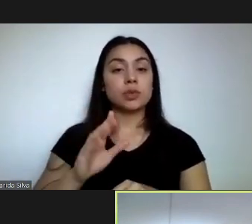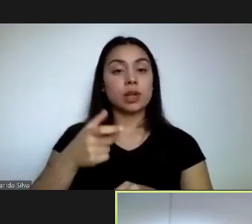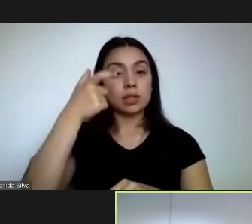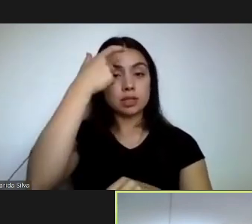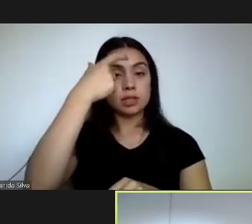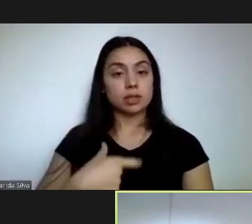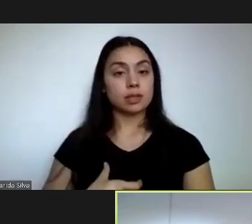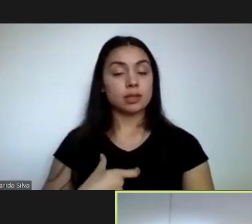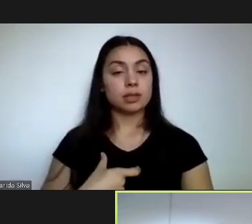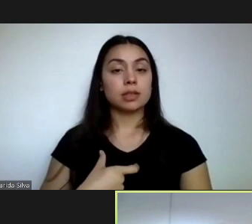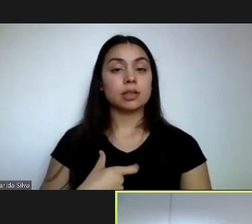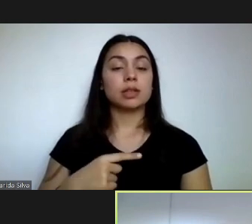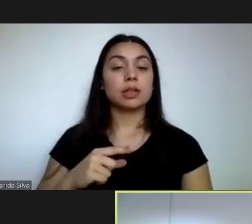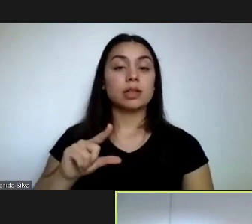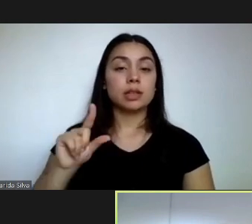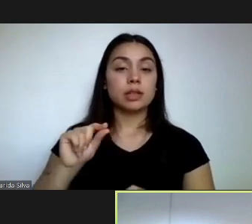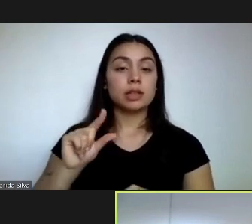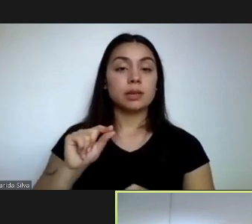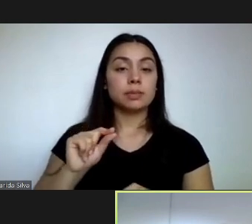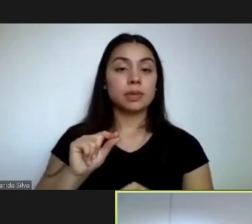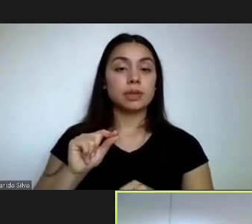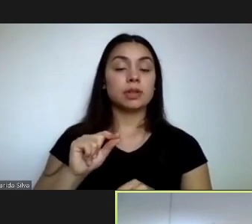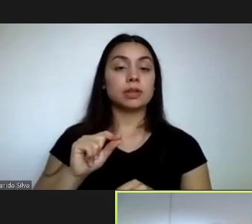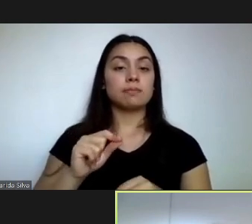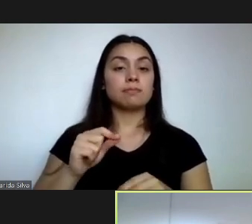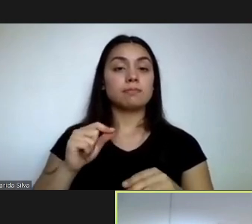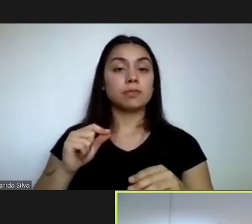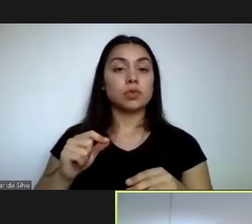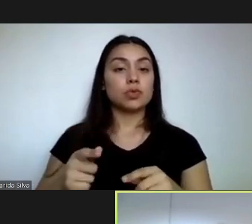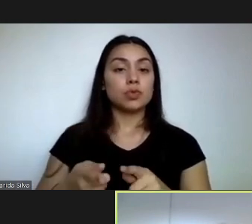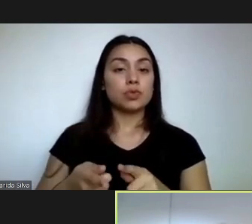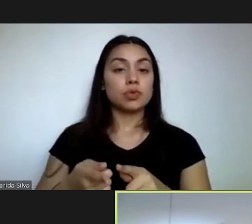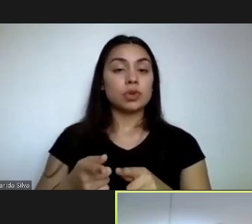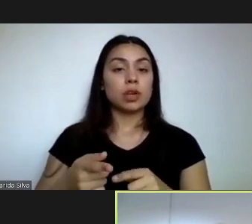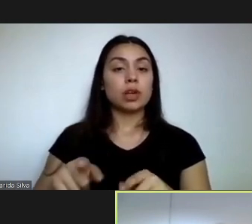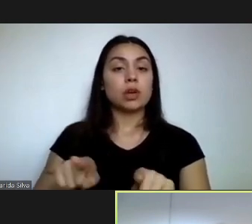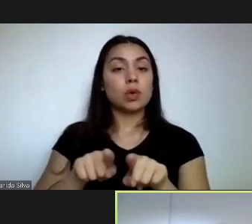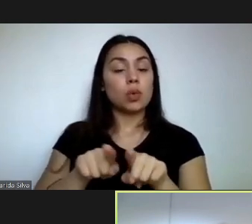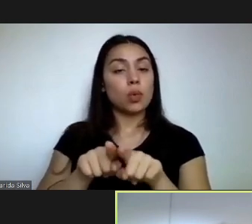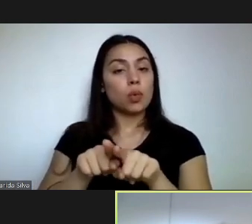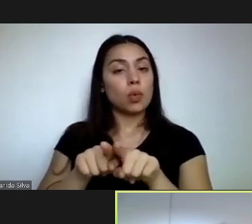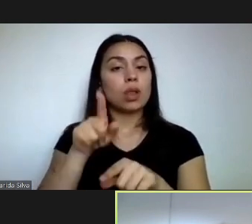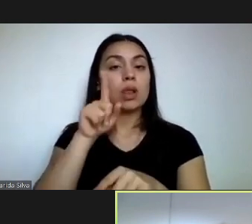estes 17 domínios que se intercruzam e que têm desde a igualdade de género, a educação